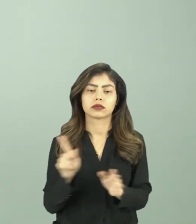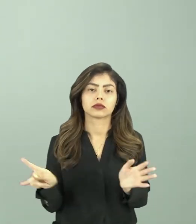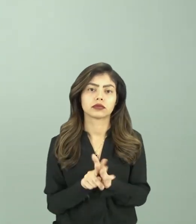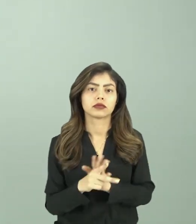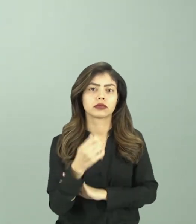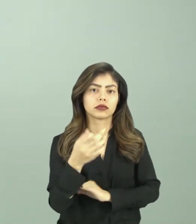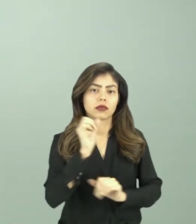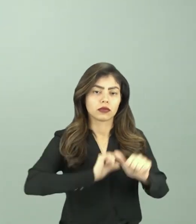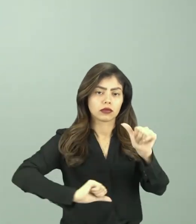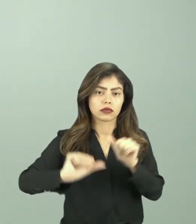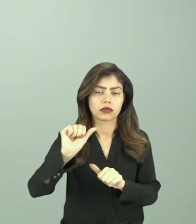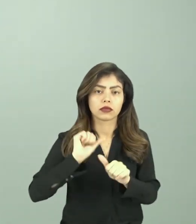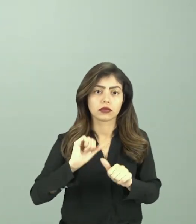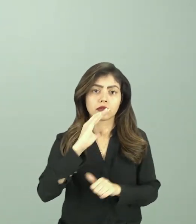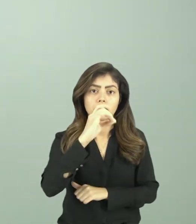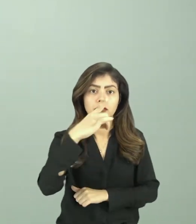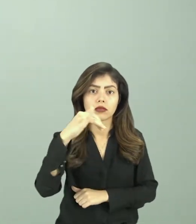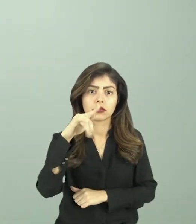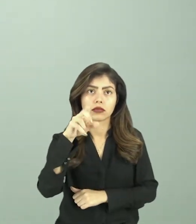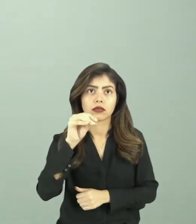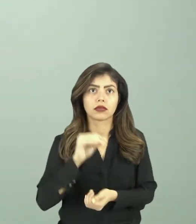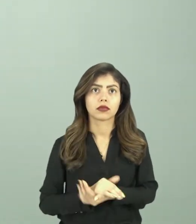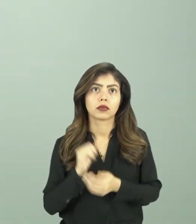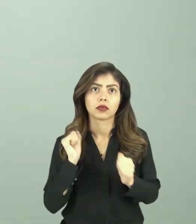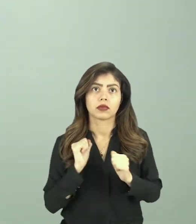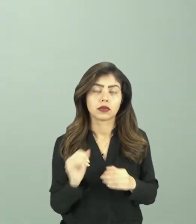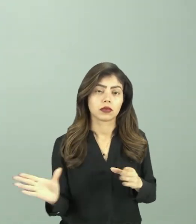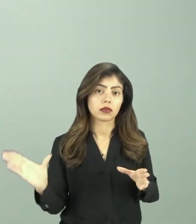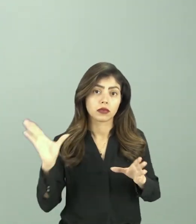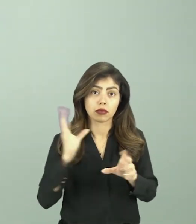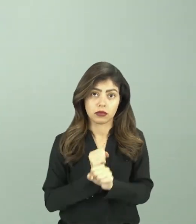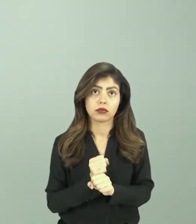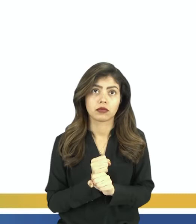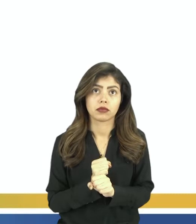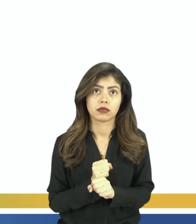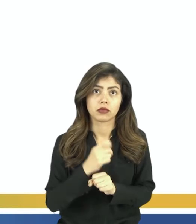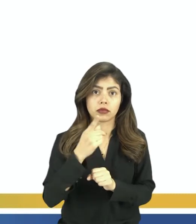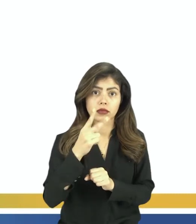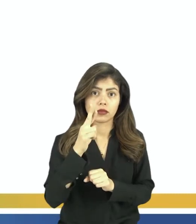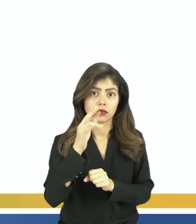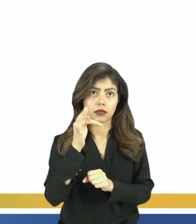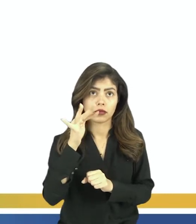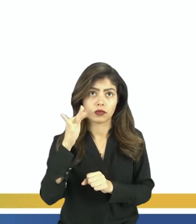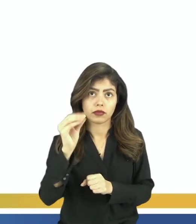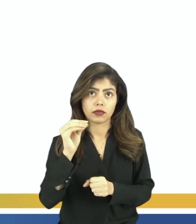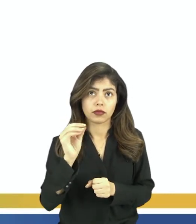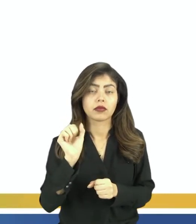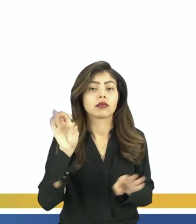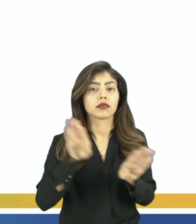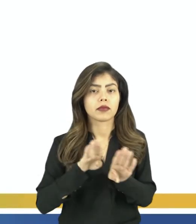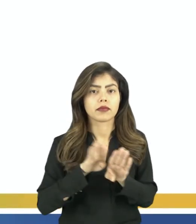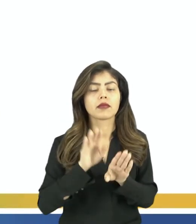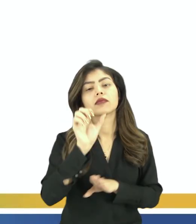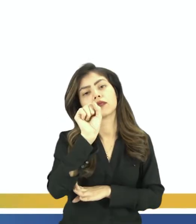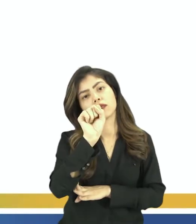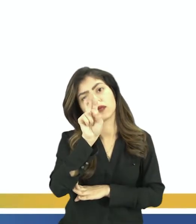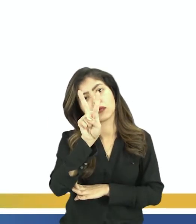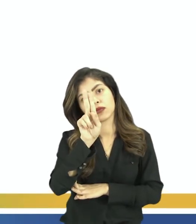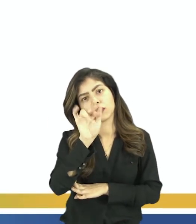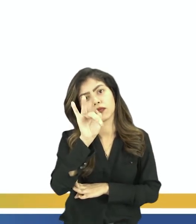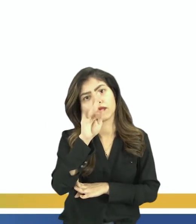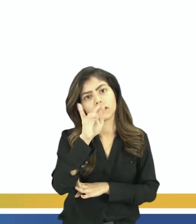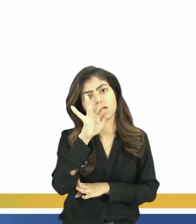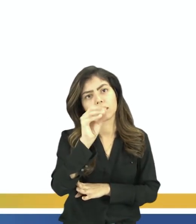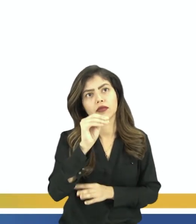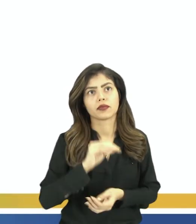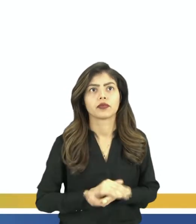muda a quantidade de oxigênios, a gente pode ter o acréscimo de alguns prefixos e de alguns sufixos. Então, nós temos